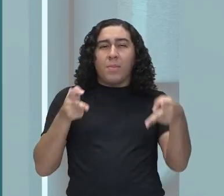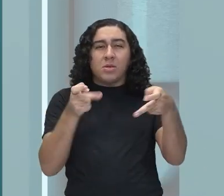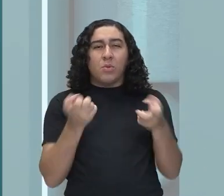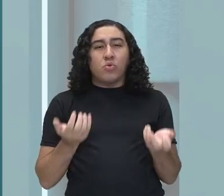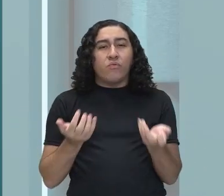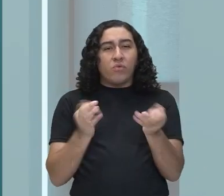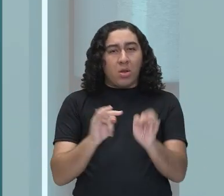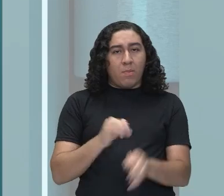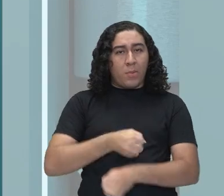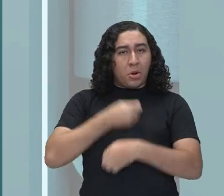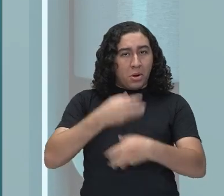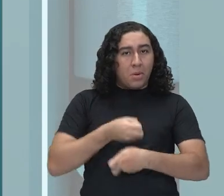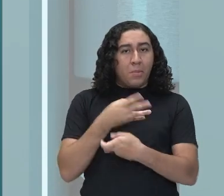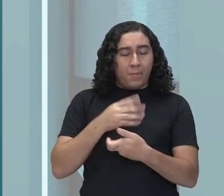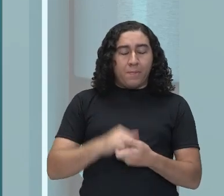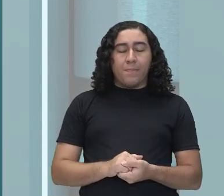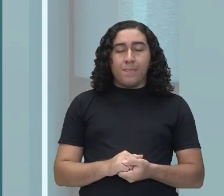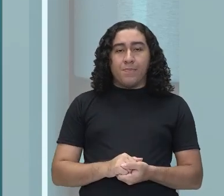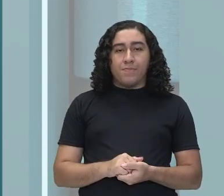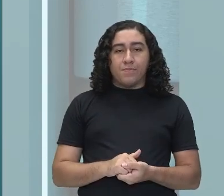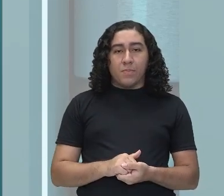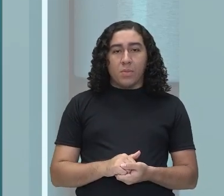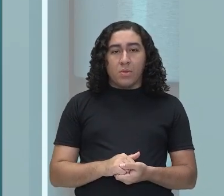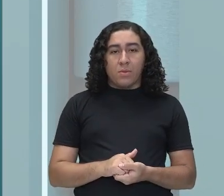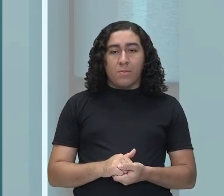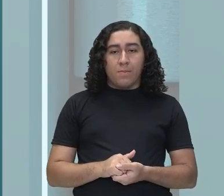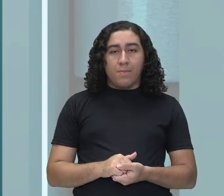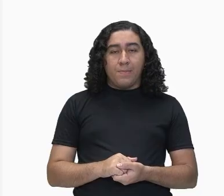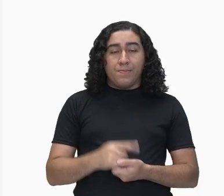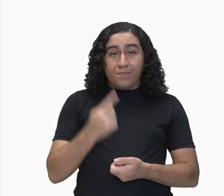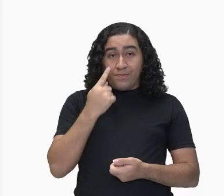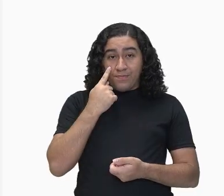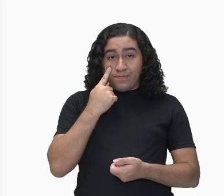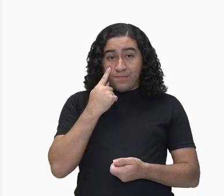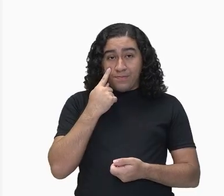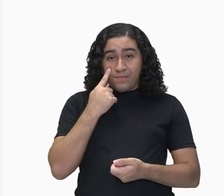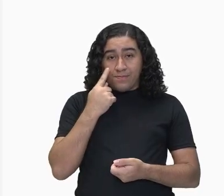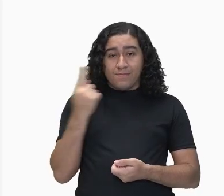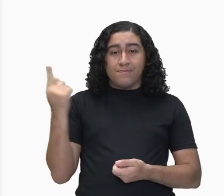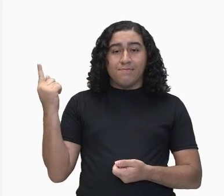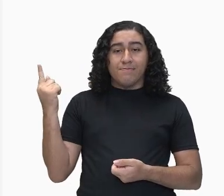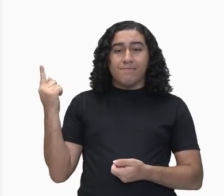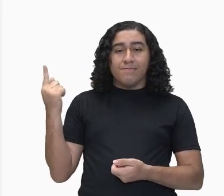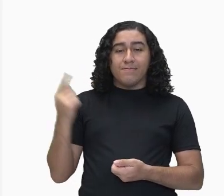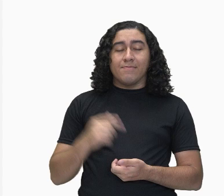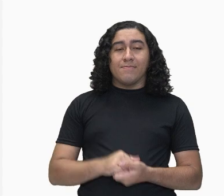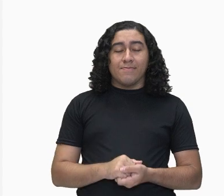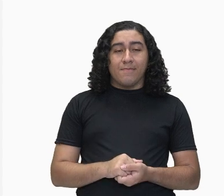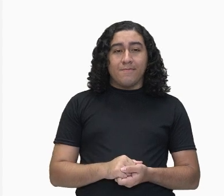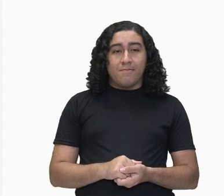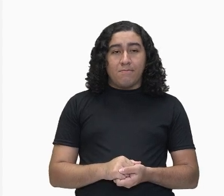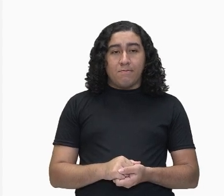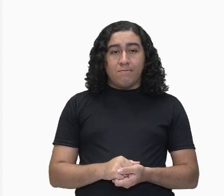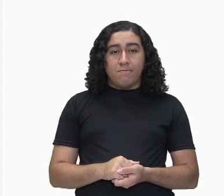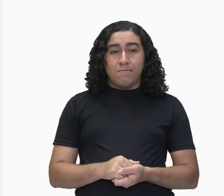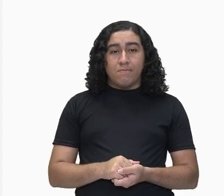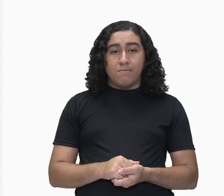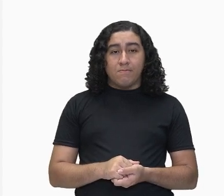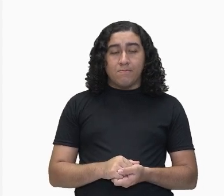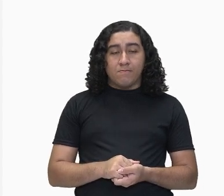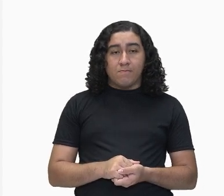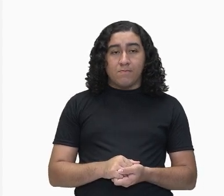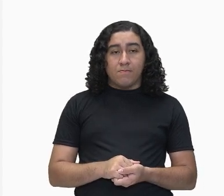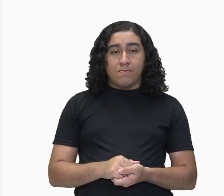do poema, a gente pode apresentar aqui para vocês, vamos ver aqui essa passagem rapidamente, olha sobre